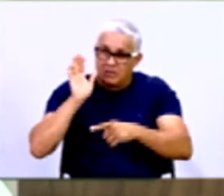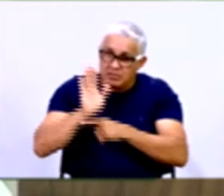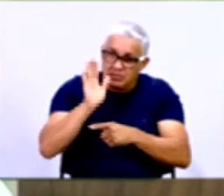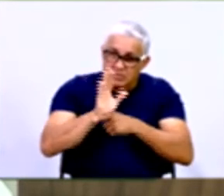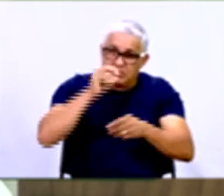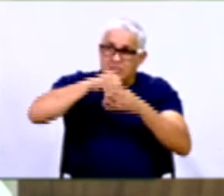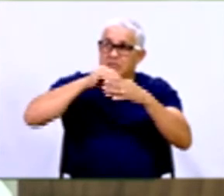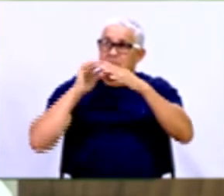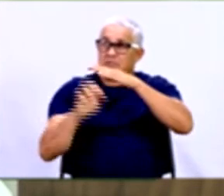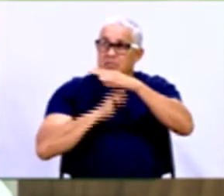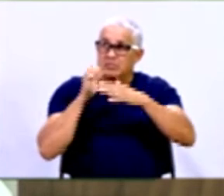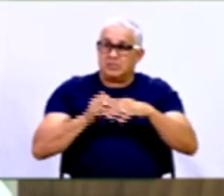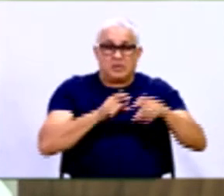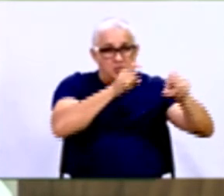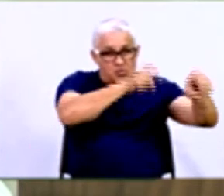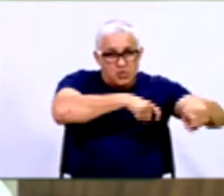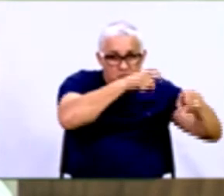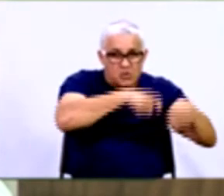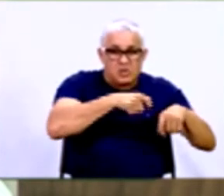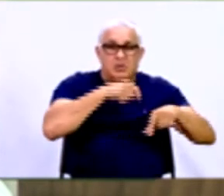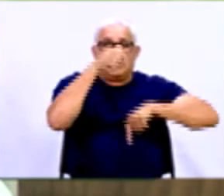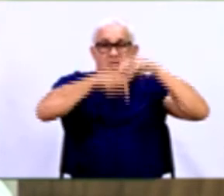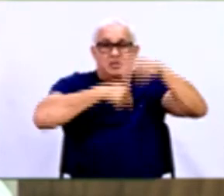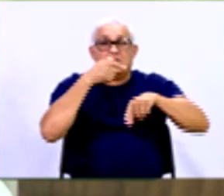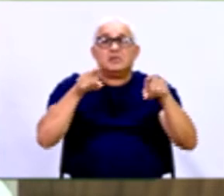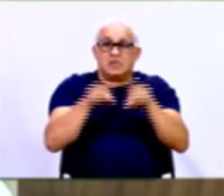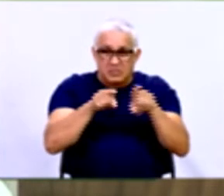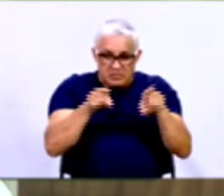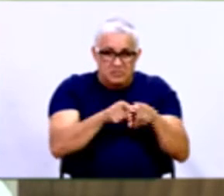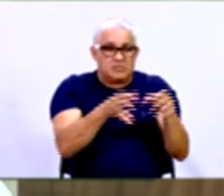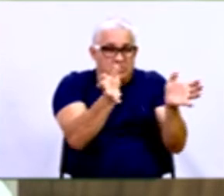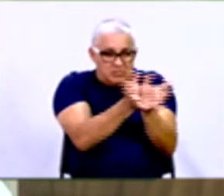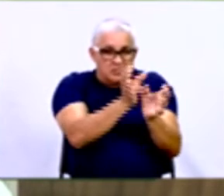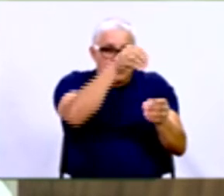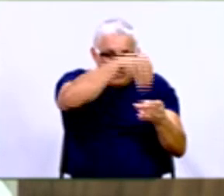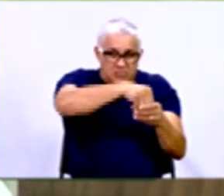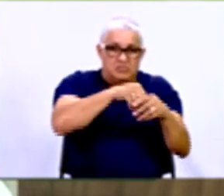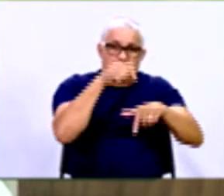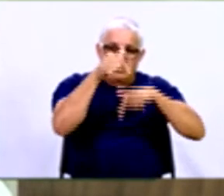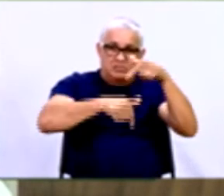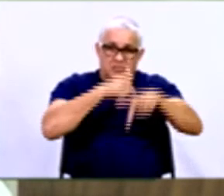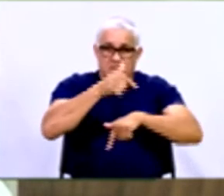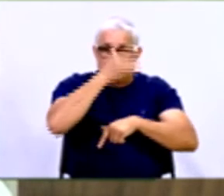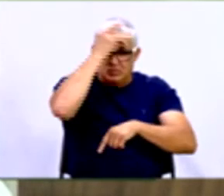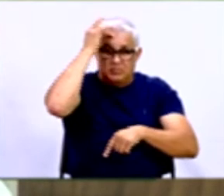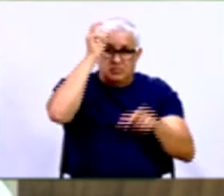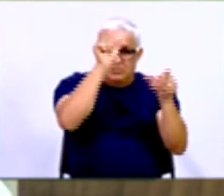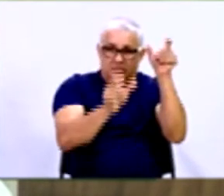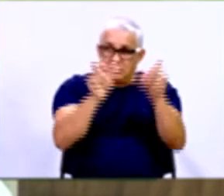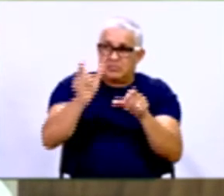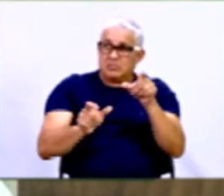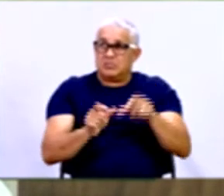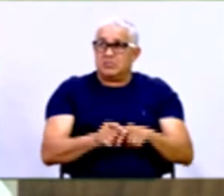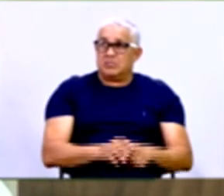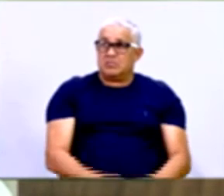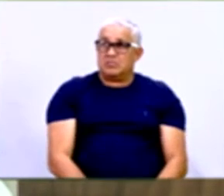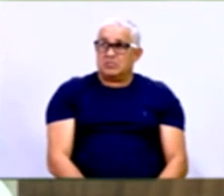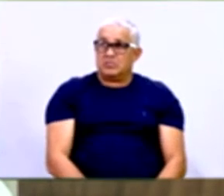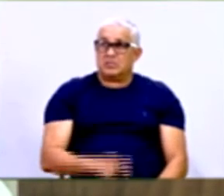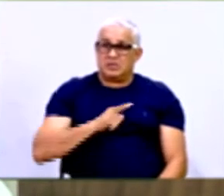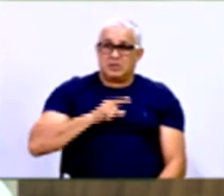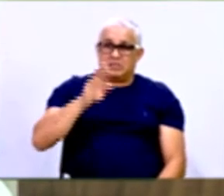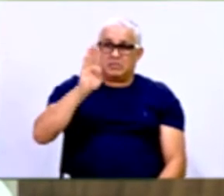também um trabalhador rural, os trabalhadores rurais também fazem parte dessas pessoas que fazem jus a esses